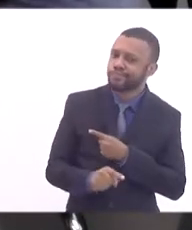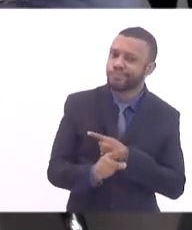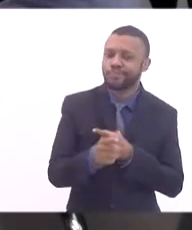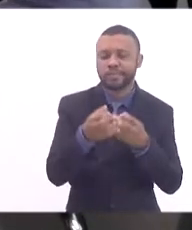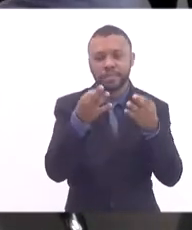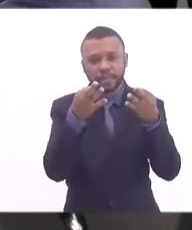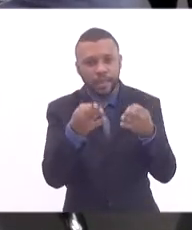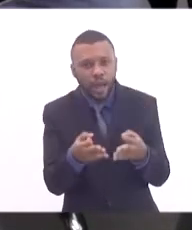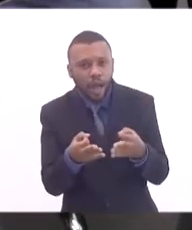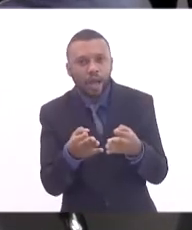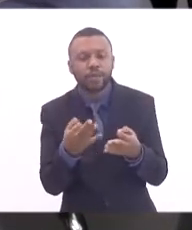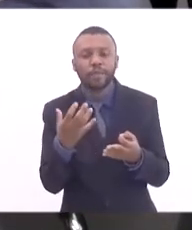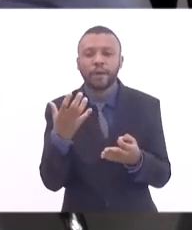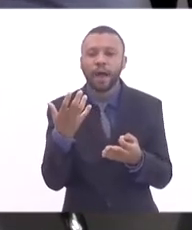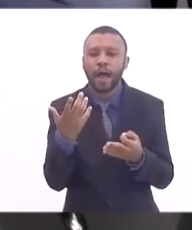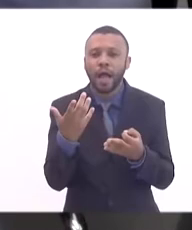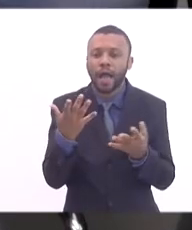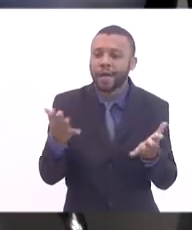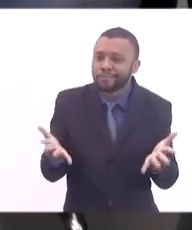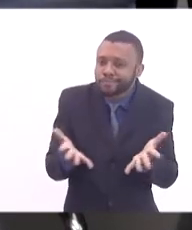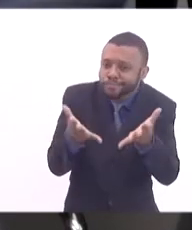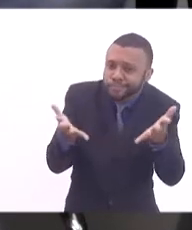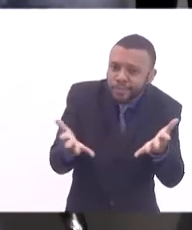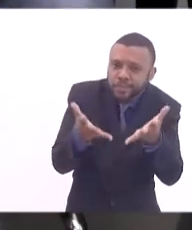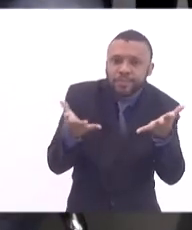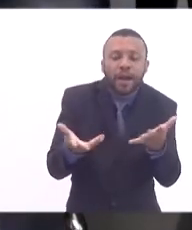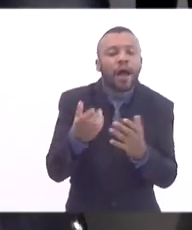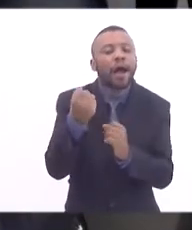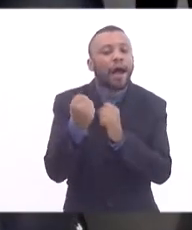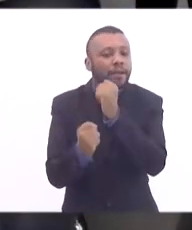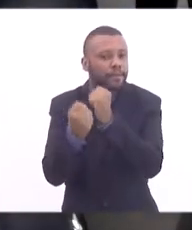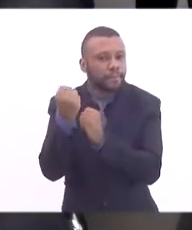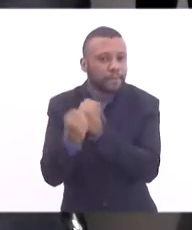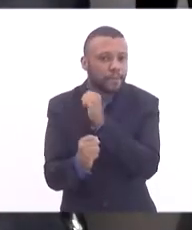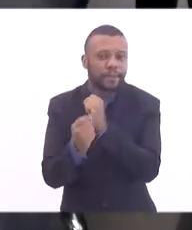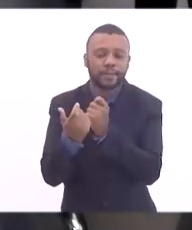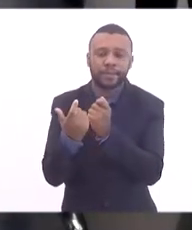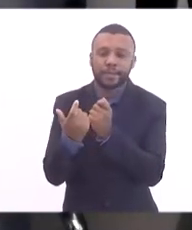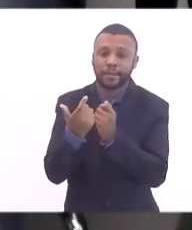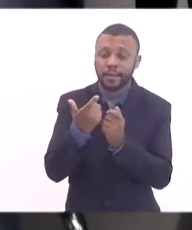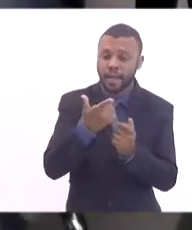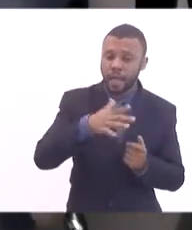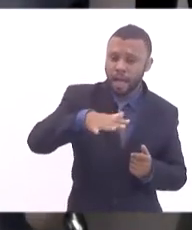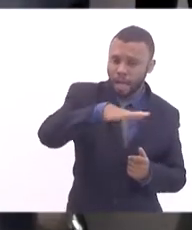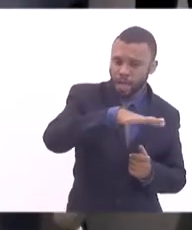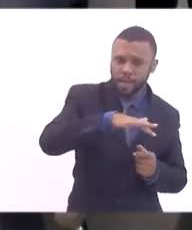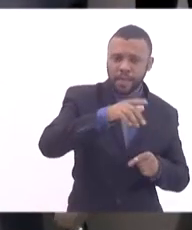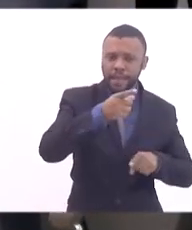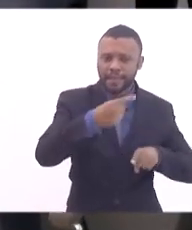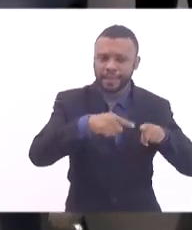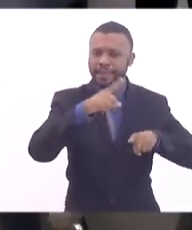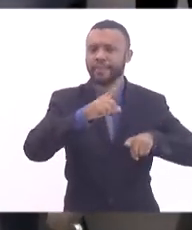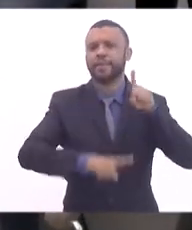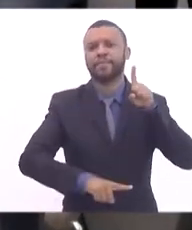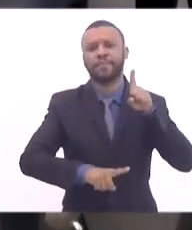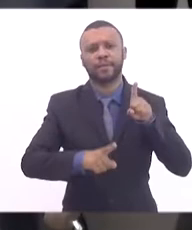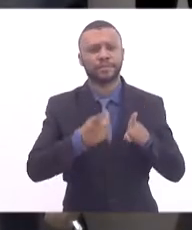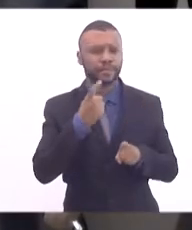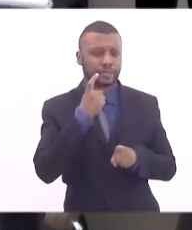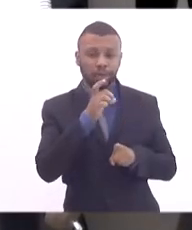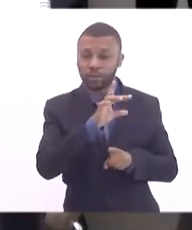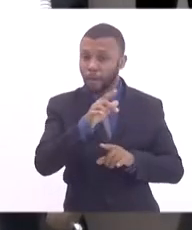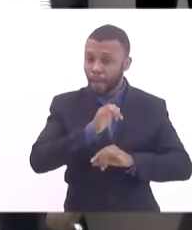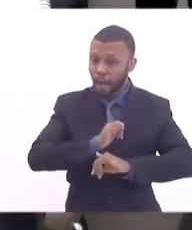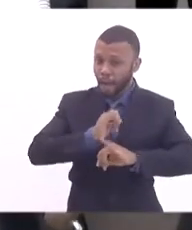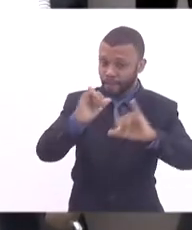efetivamente para atrair as empresas né a indústria de transformação de plásticos só para deixar registrado no